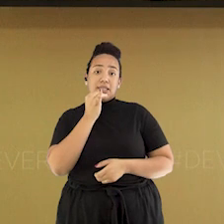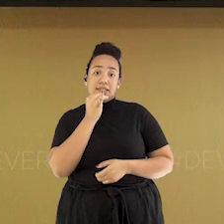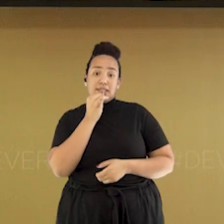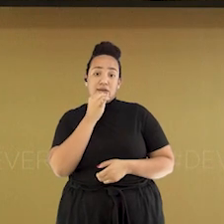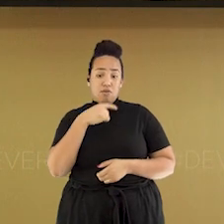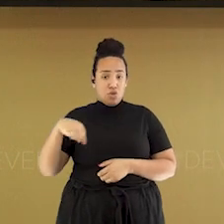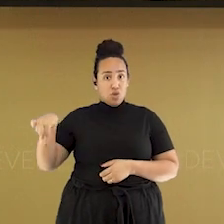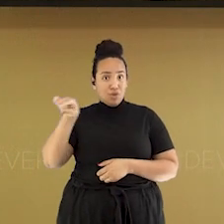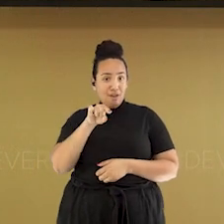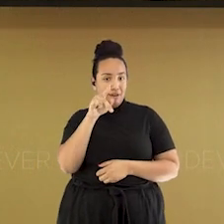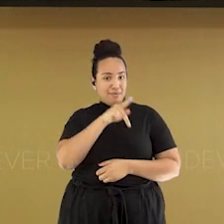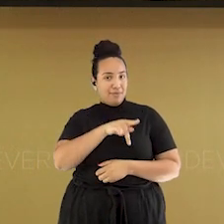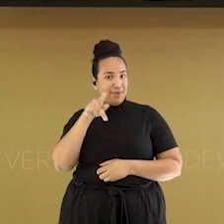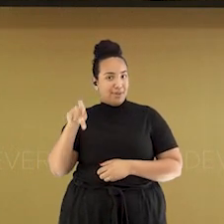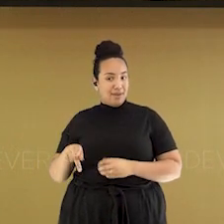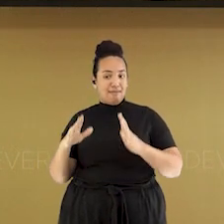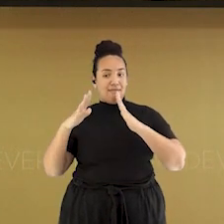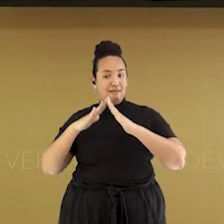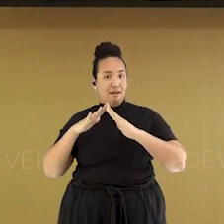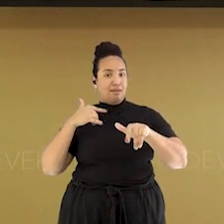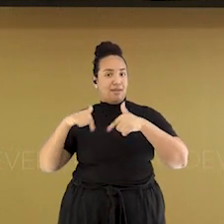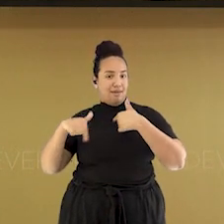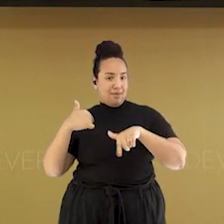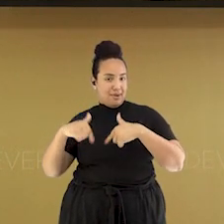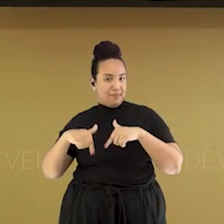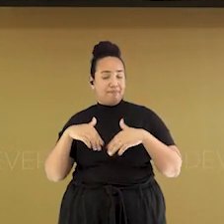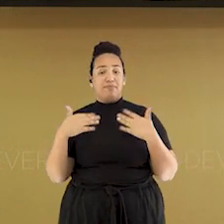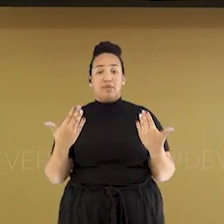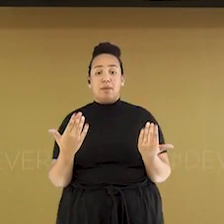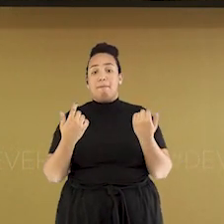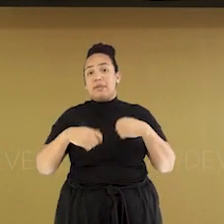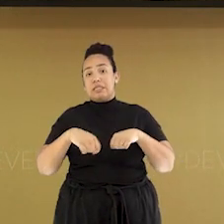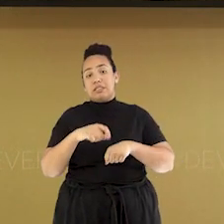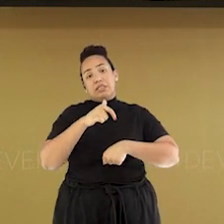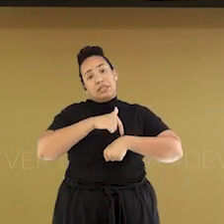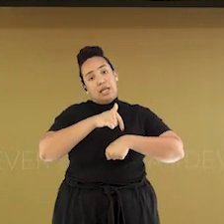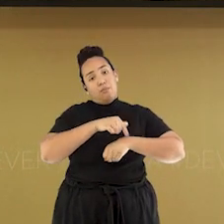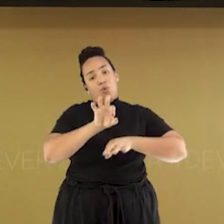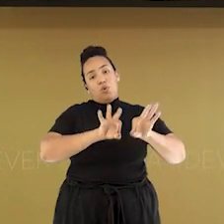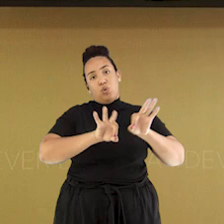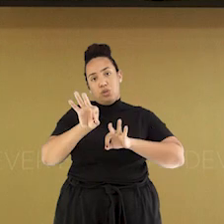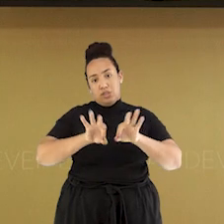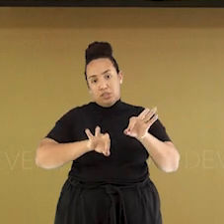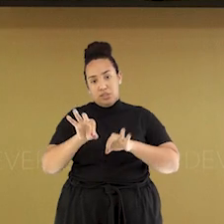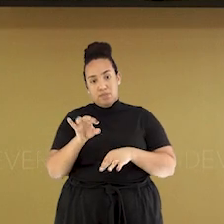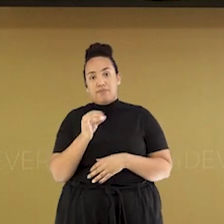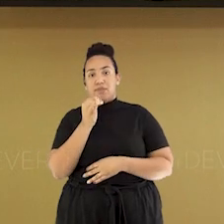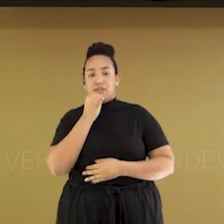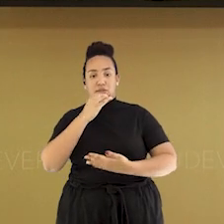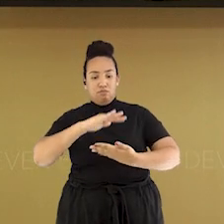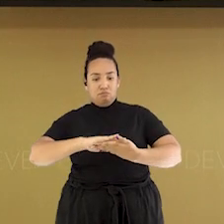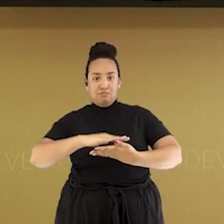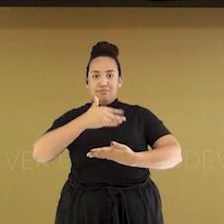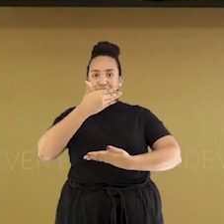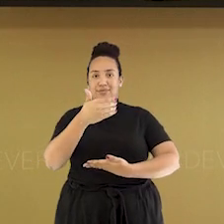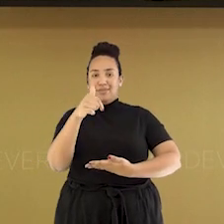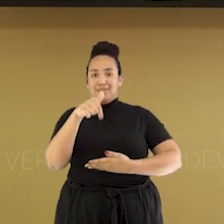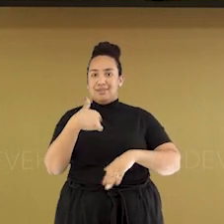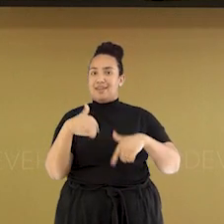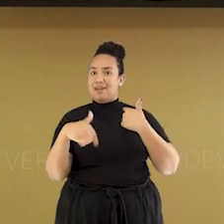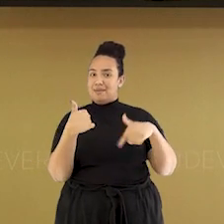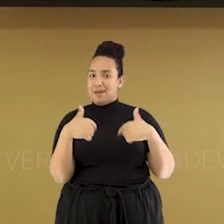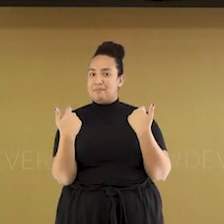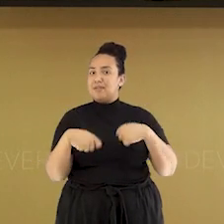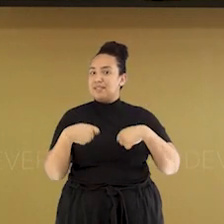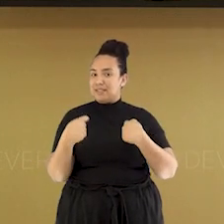exemplo, trabalhamos de casa. Então, precisamos organizar o tempo para estar cedo na frente do computador para trabalhar.